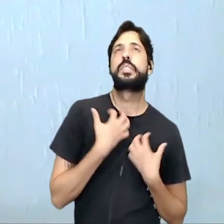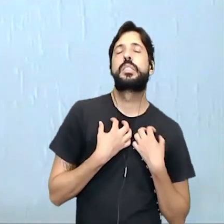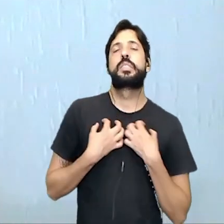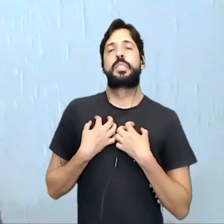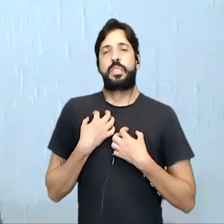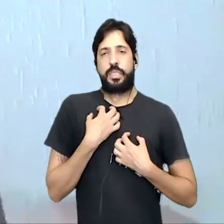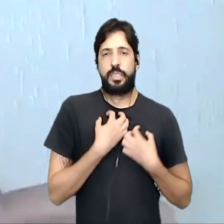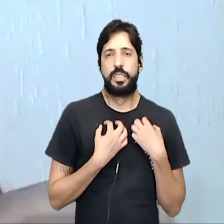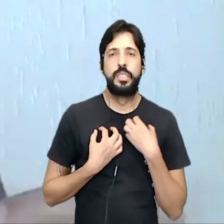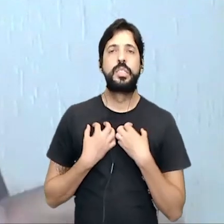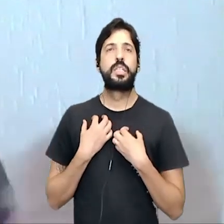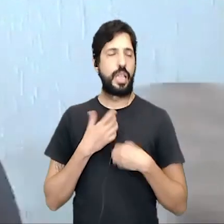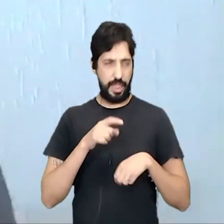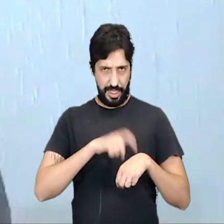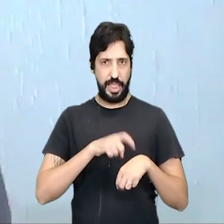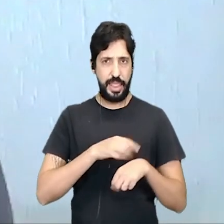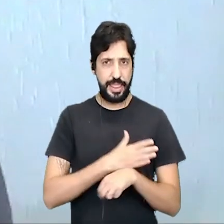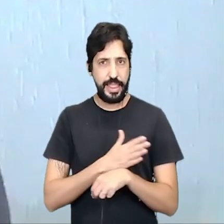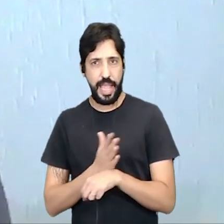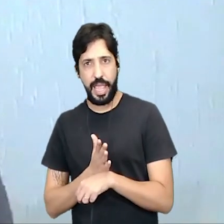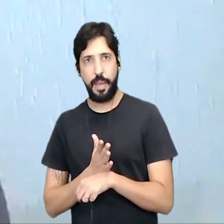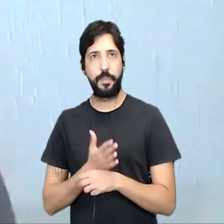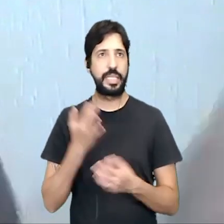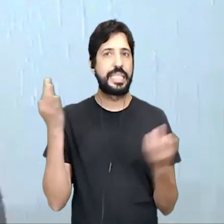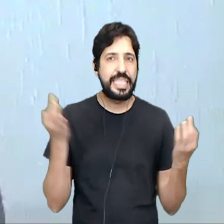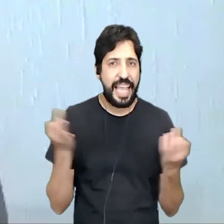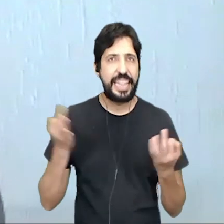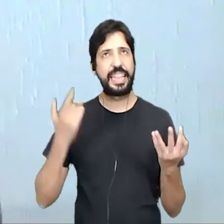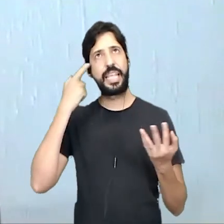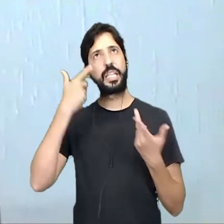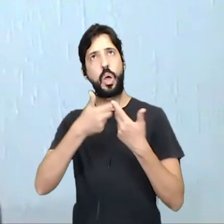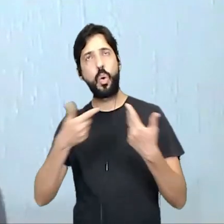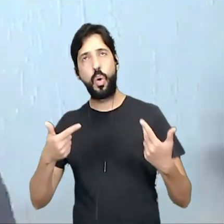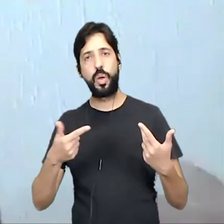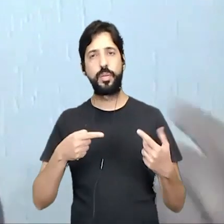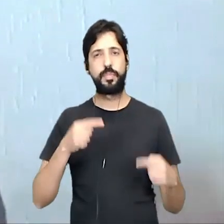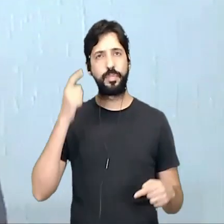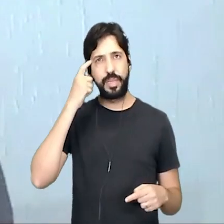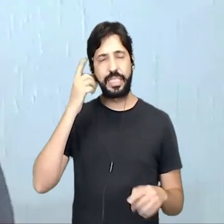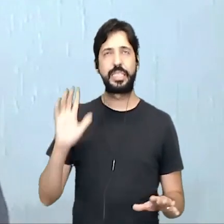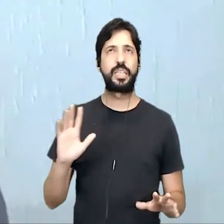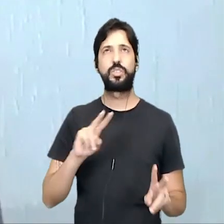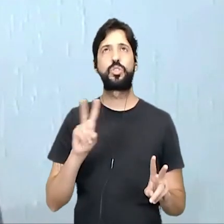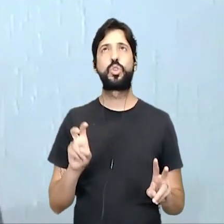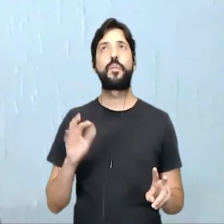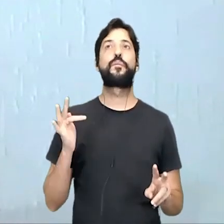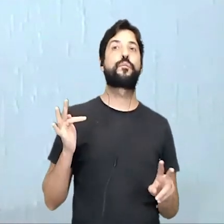tem que ficar com aquela angústia, que a gente falou que é a angústia do tempo, certeza das